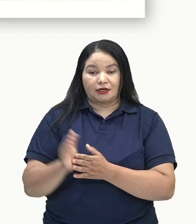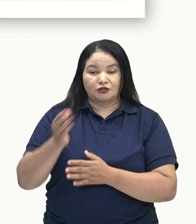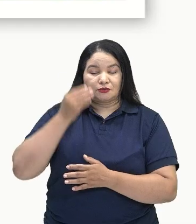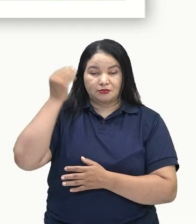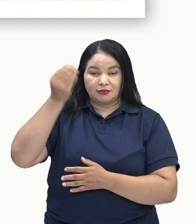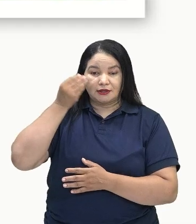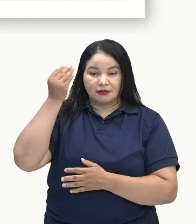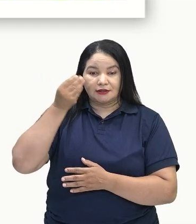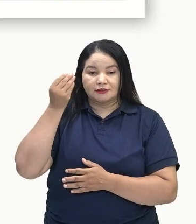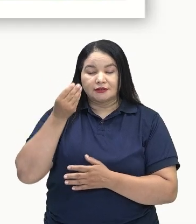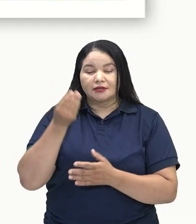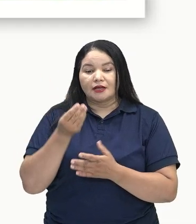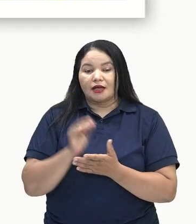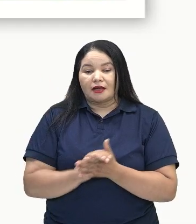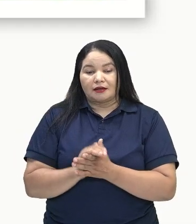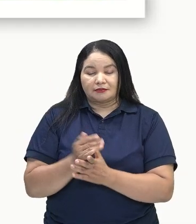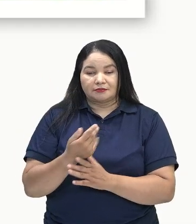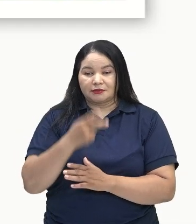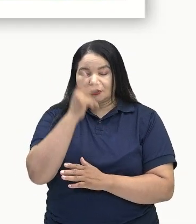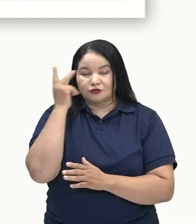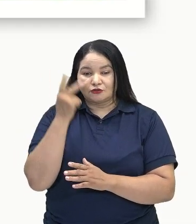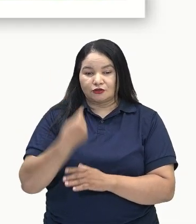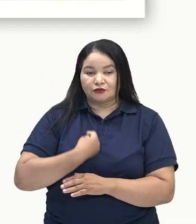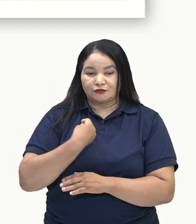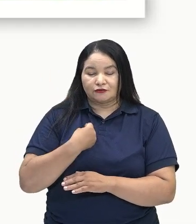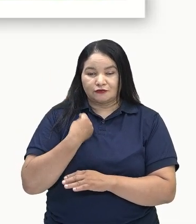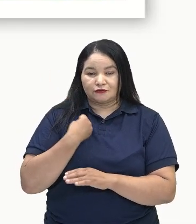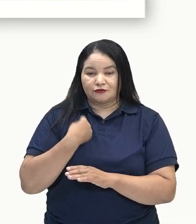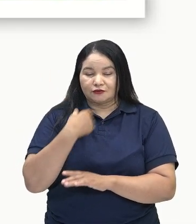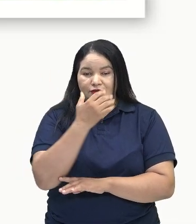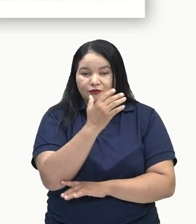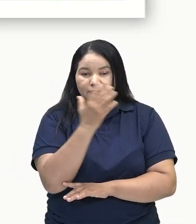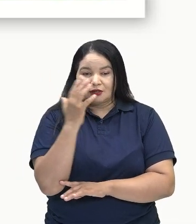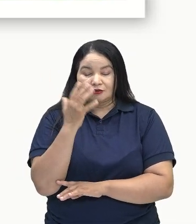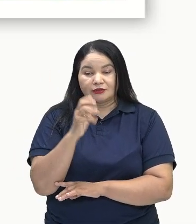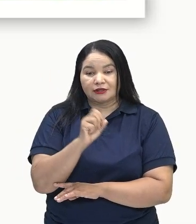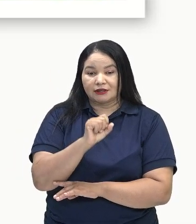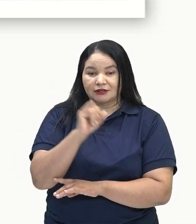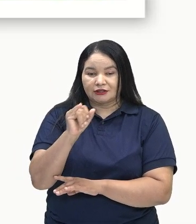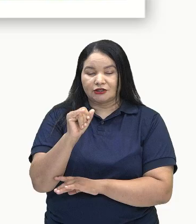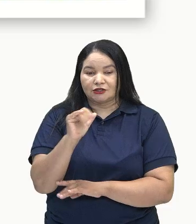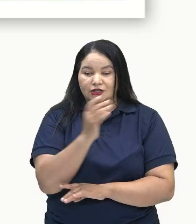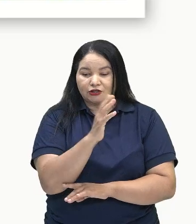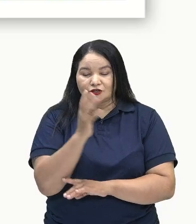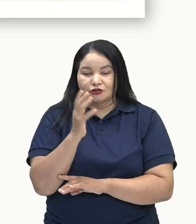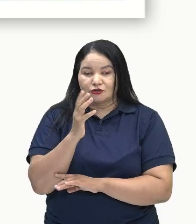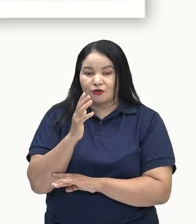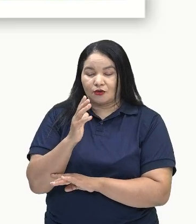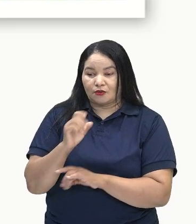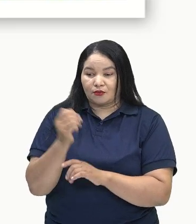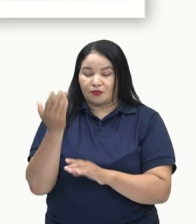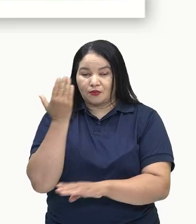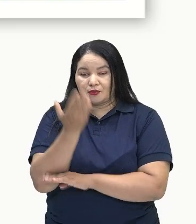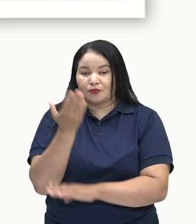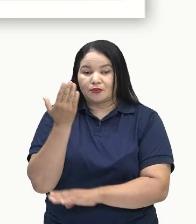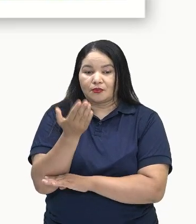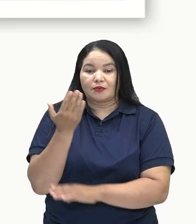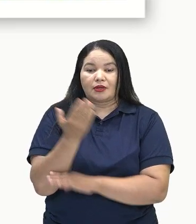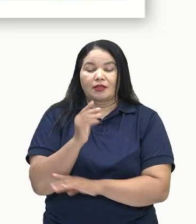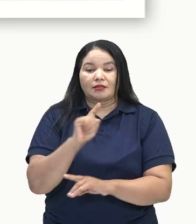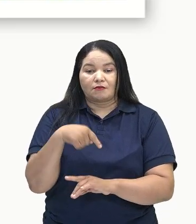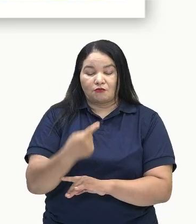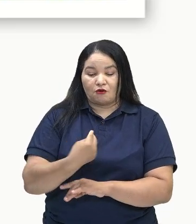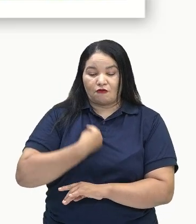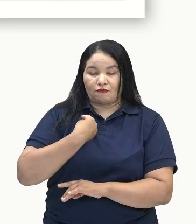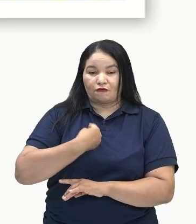moram ali na Amazônia dizem que quando você destrói a floresta, quando ela é destruída, a vida deles se torna